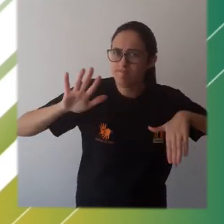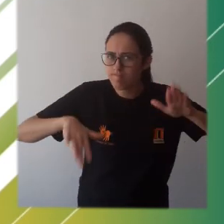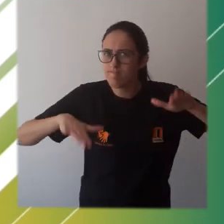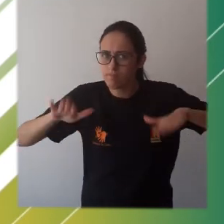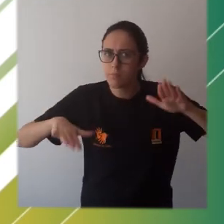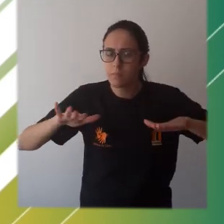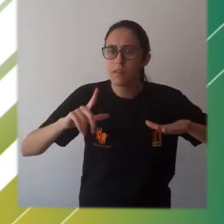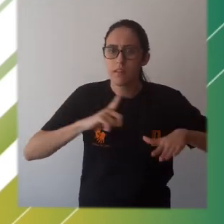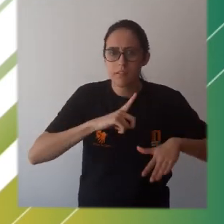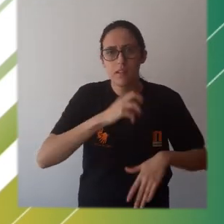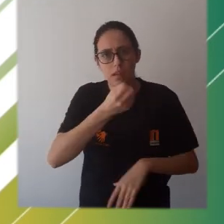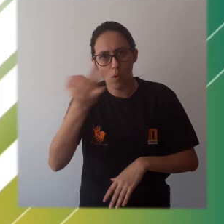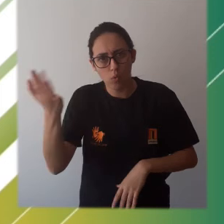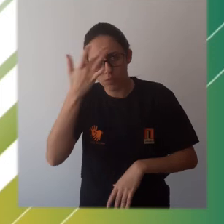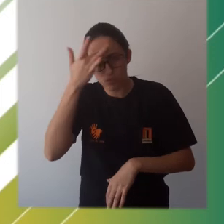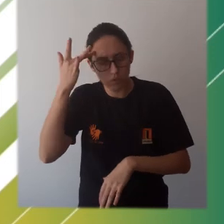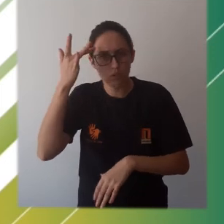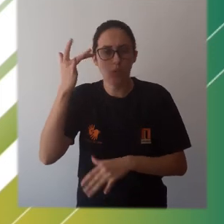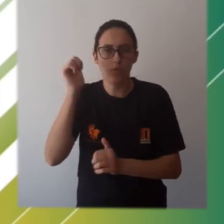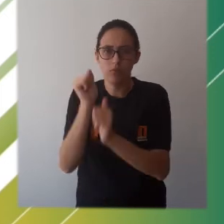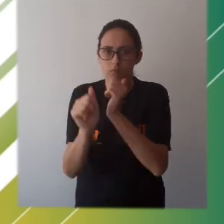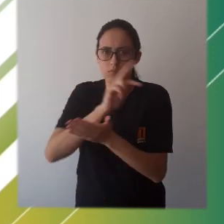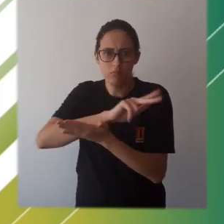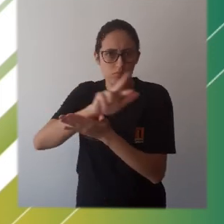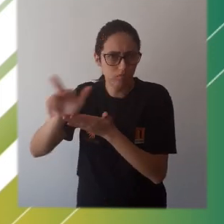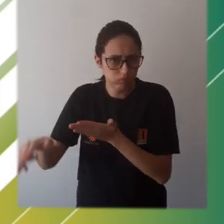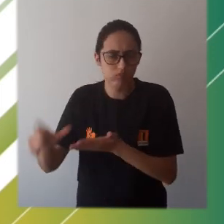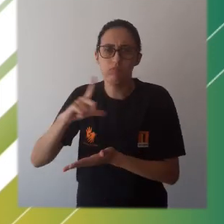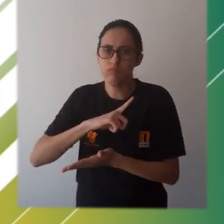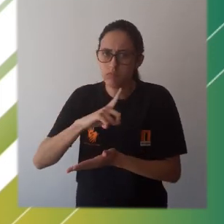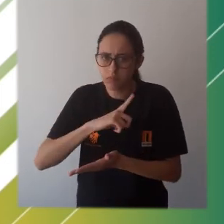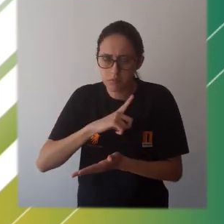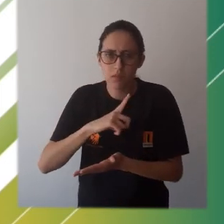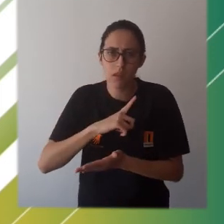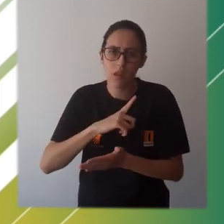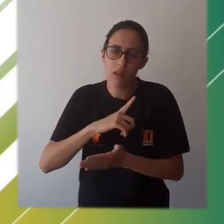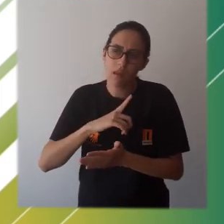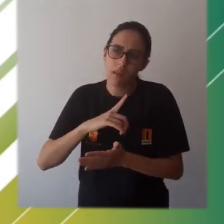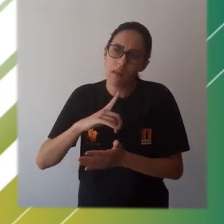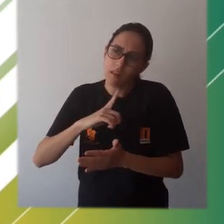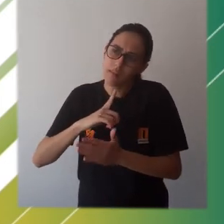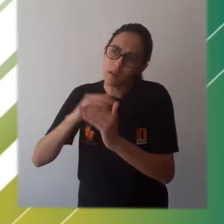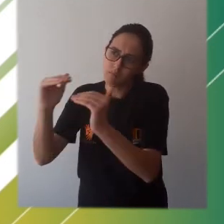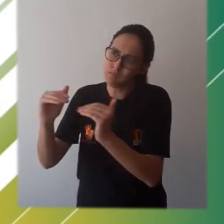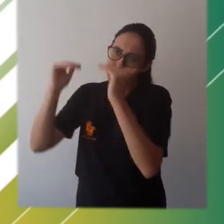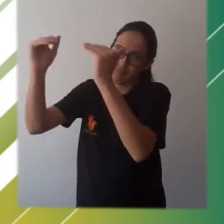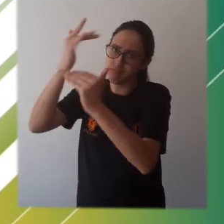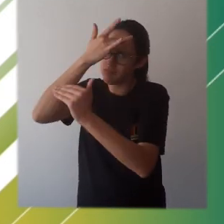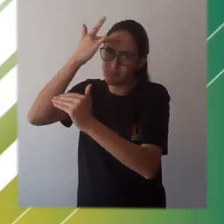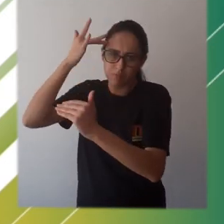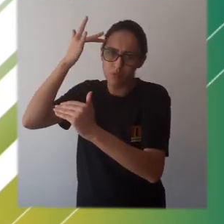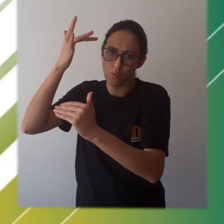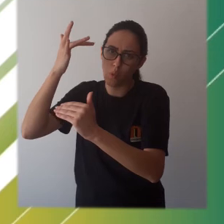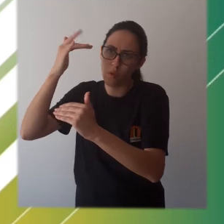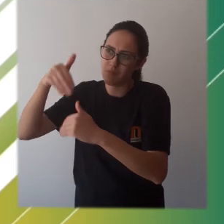ainda de atletas, né, que nós temos hoje dentro do movimento olímpico, ainda é muito superior ao volume de atletas